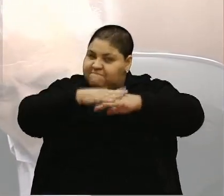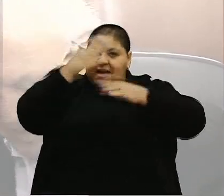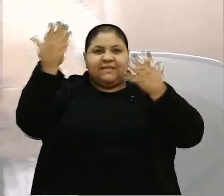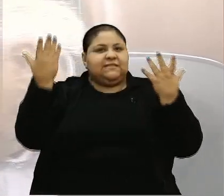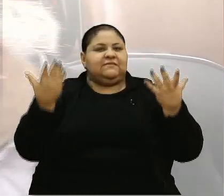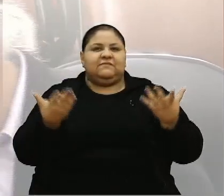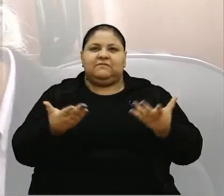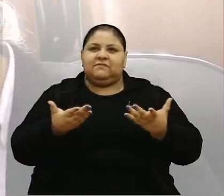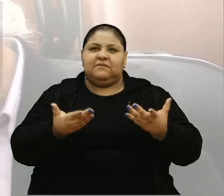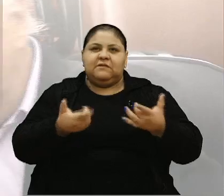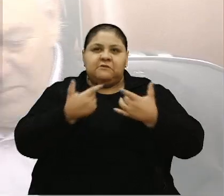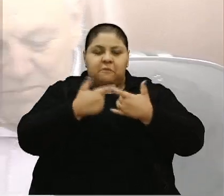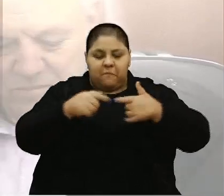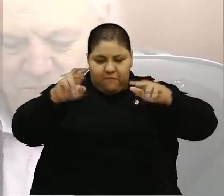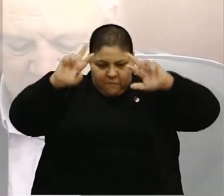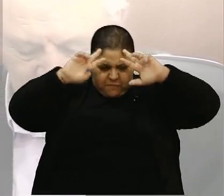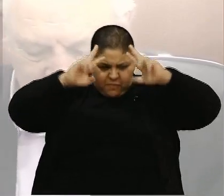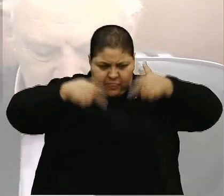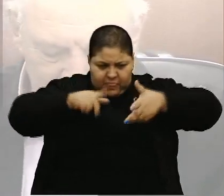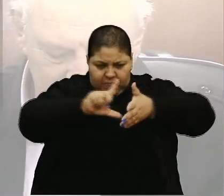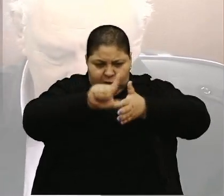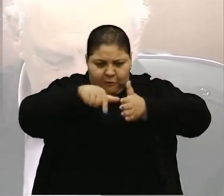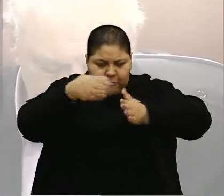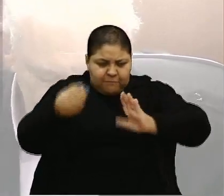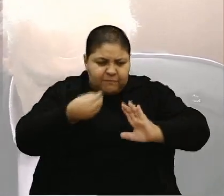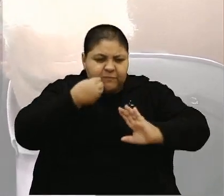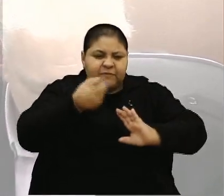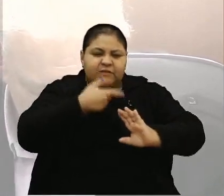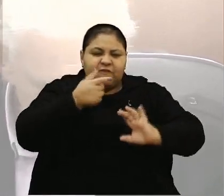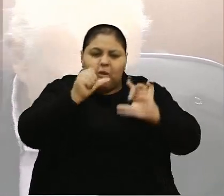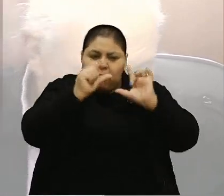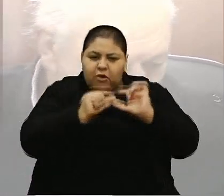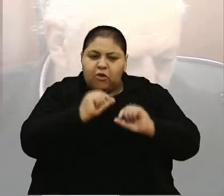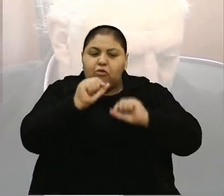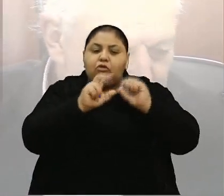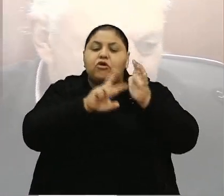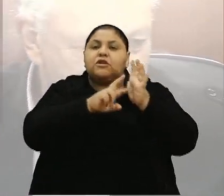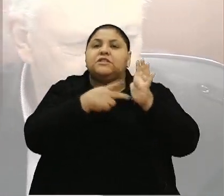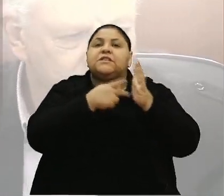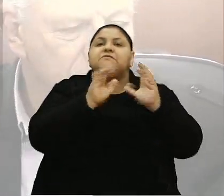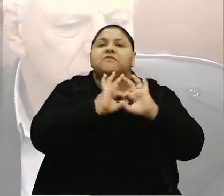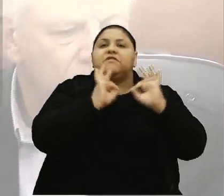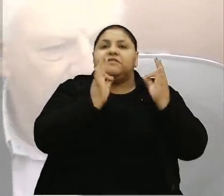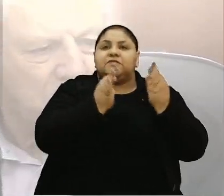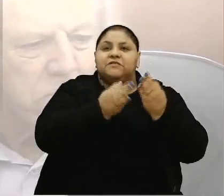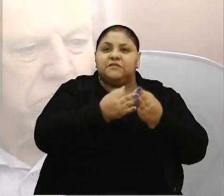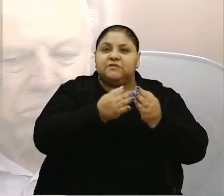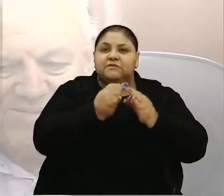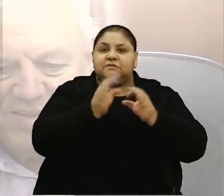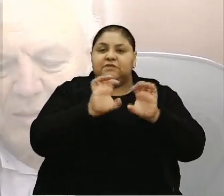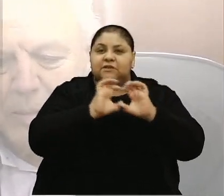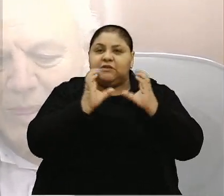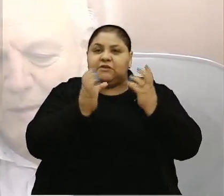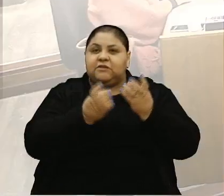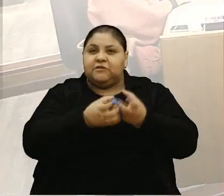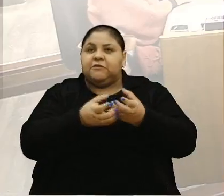Muito mais, mas é um reconhecimento, e depois na oportunidade eu vou falar um pouquinho mais do que significa essa família para essa localidade. Obrigado e voto sim.